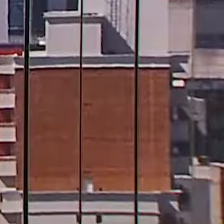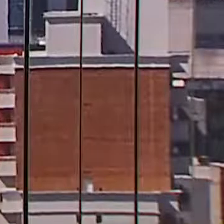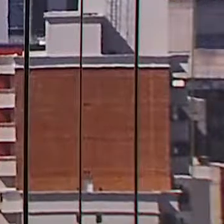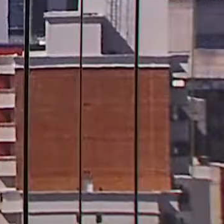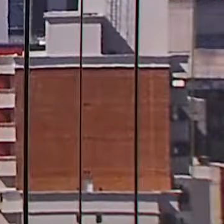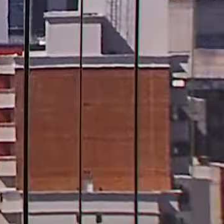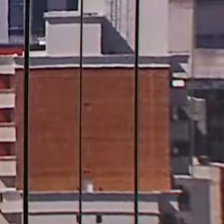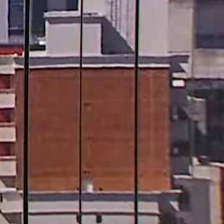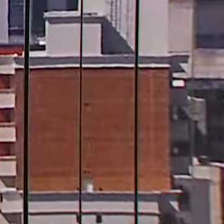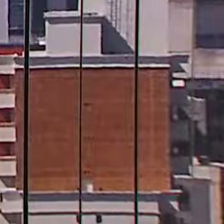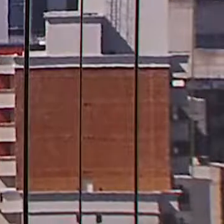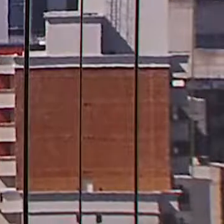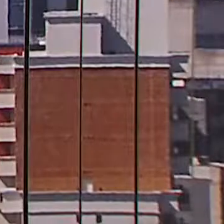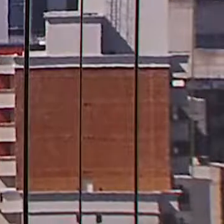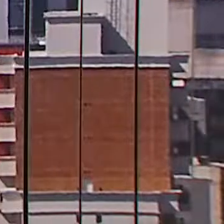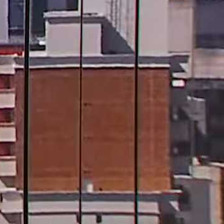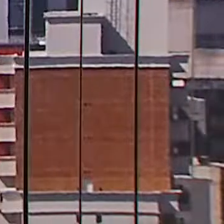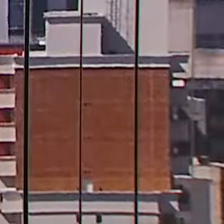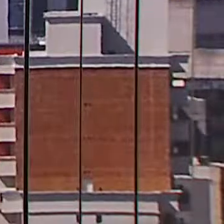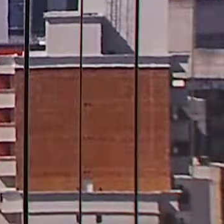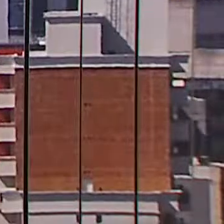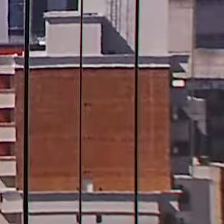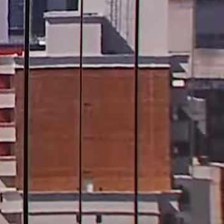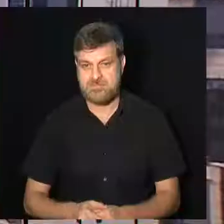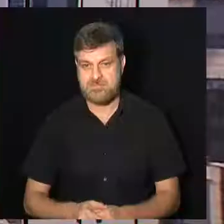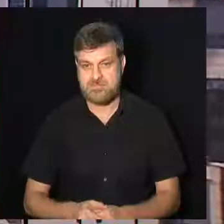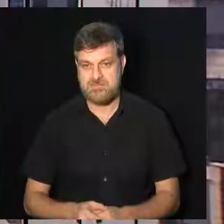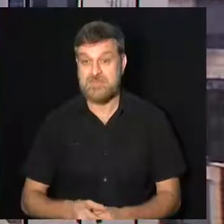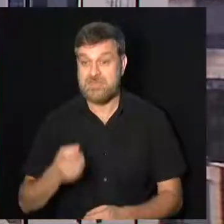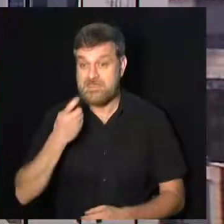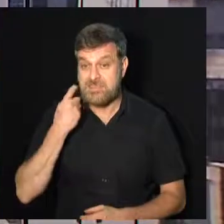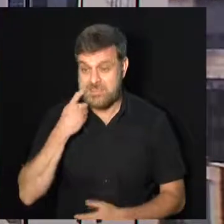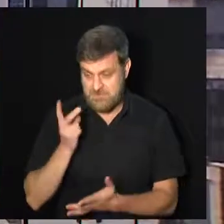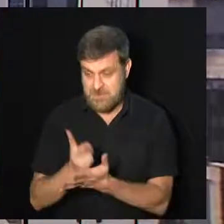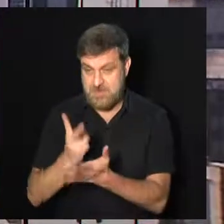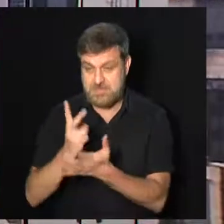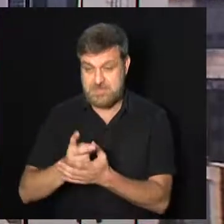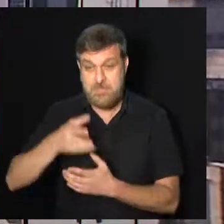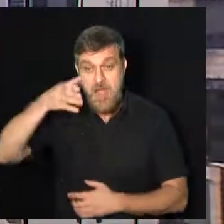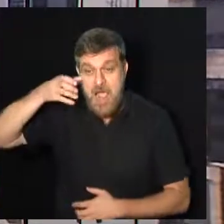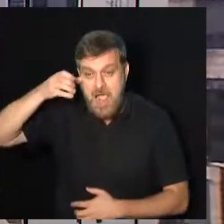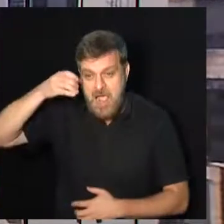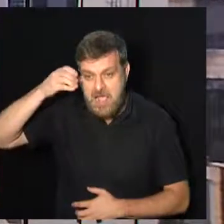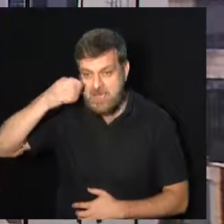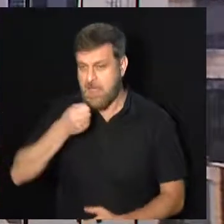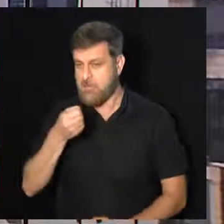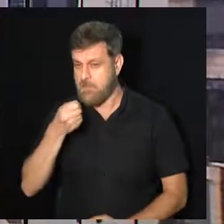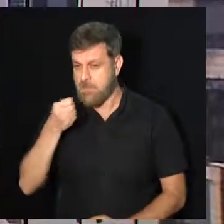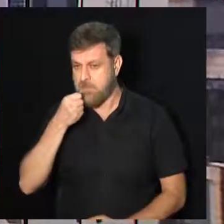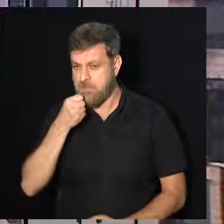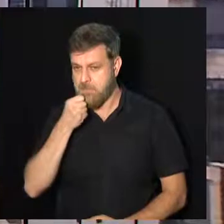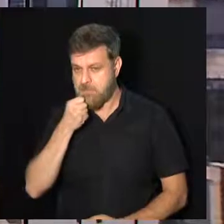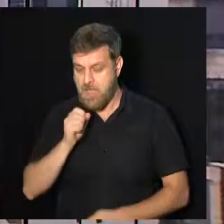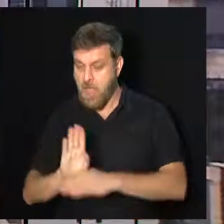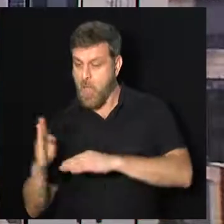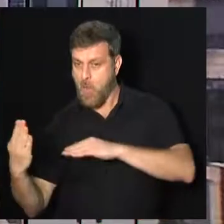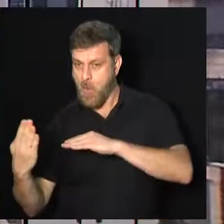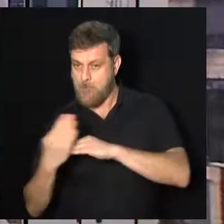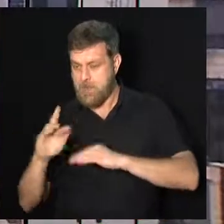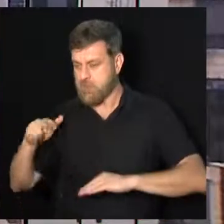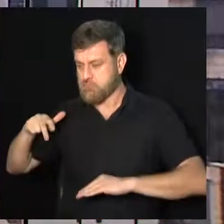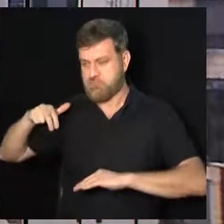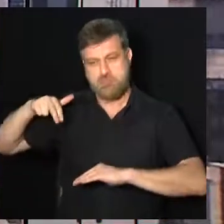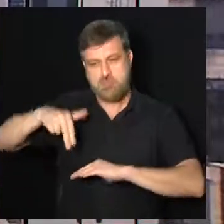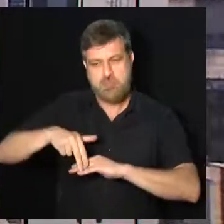Toda sexta-feira, você já sabe, o repórter André Aranha vai até um bairro da cidade contar a história,